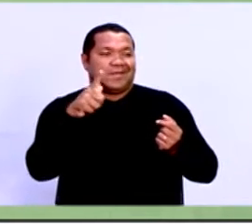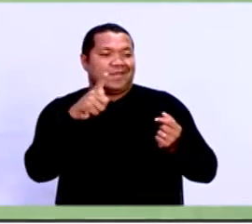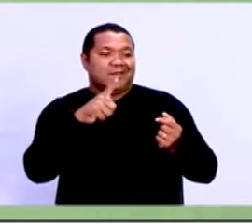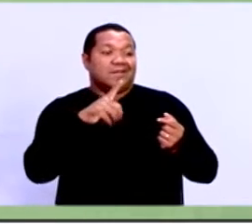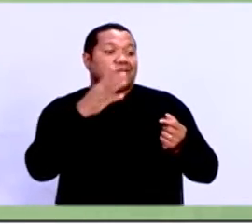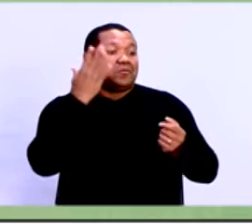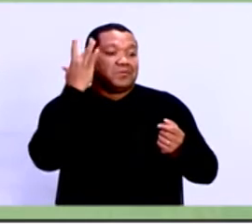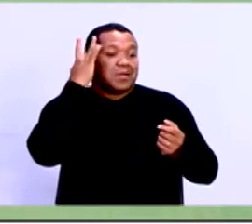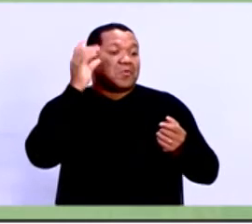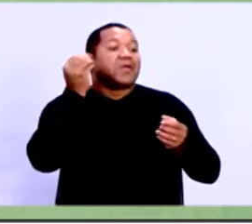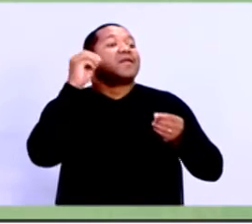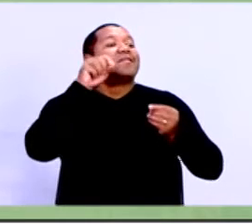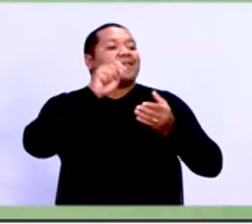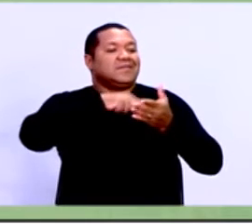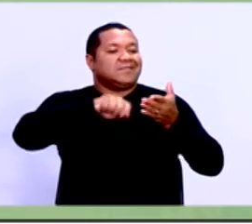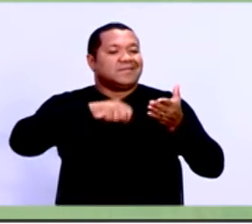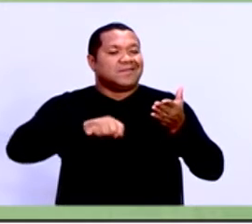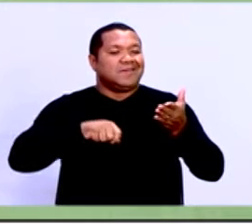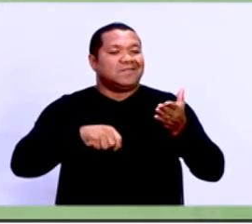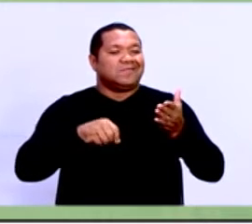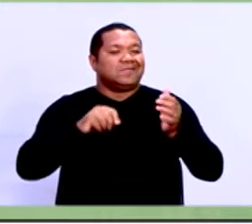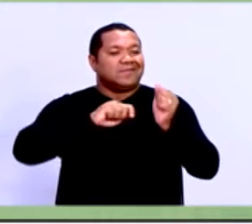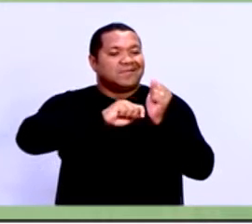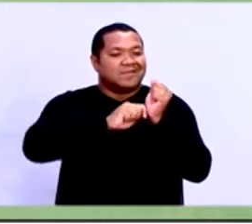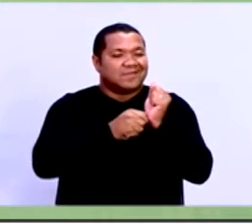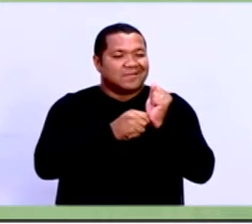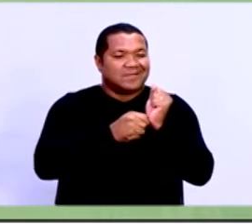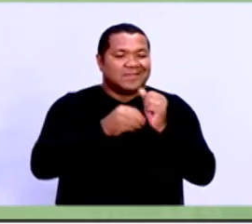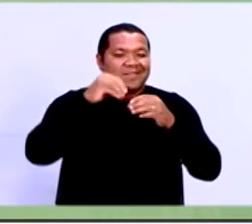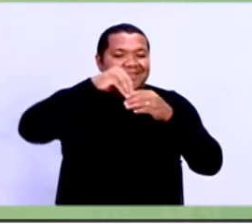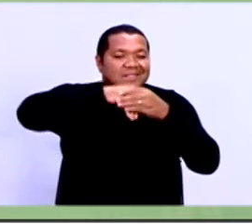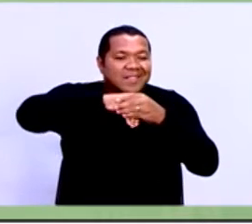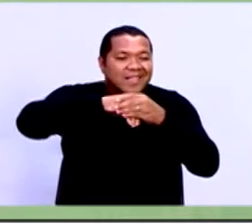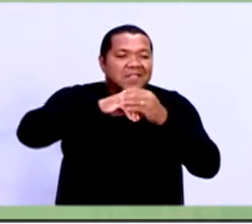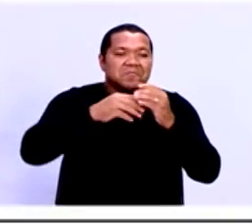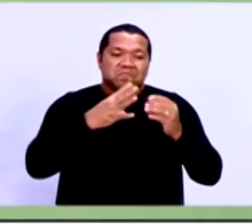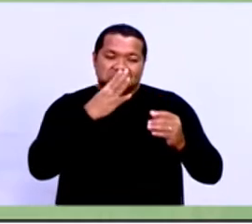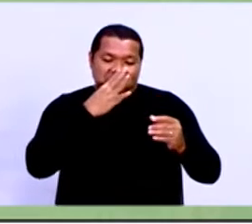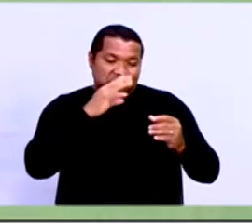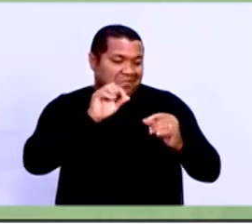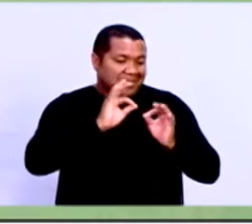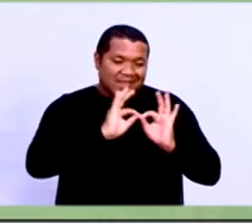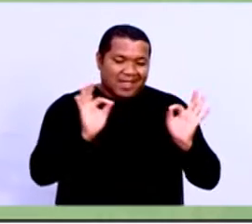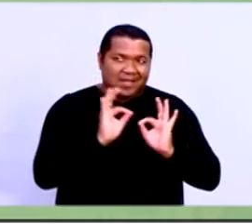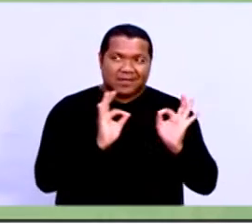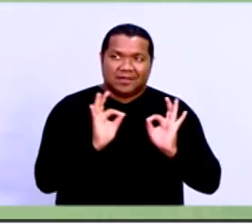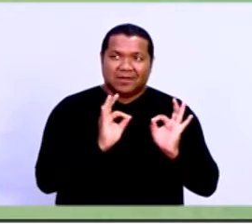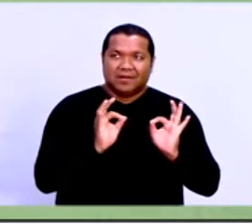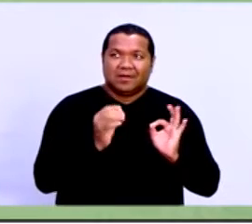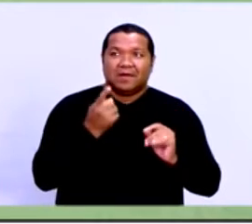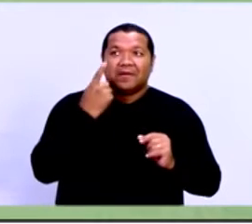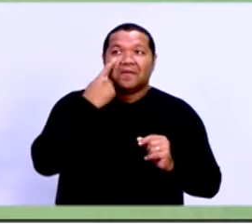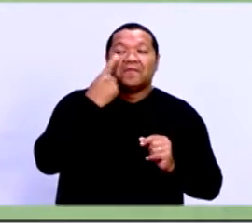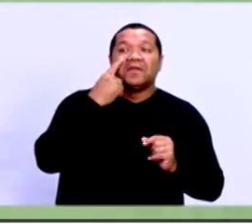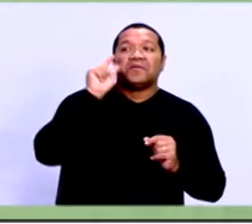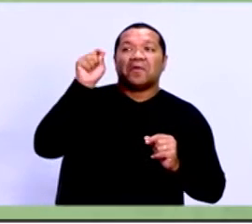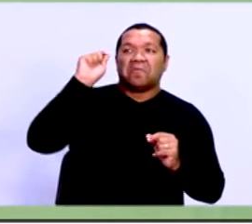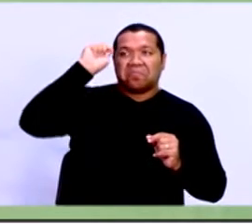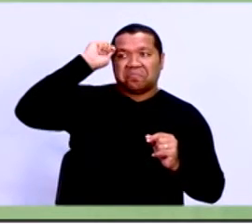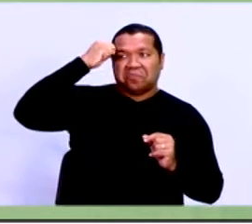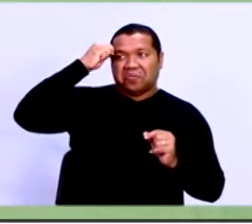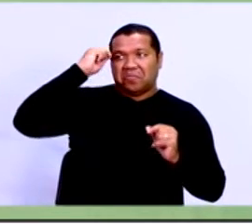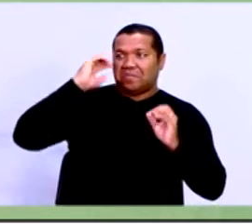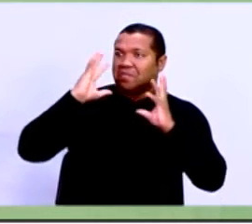e desconhece a estrutura interna do sistema olha que a caixa preta os